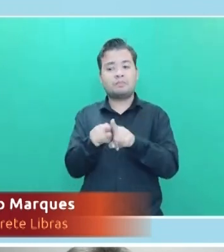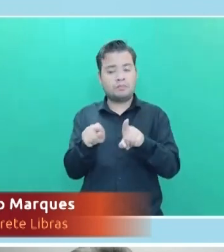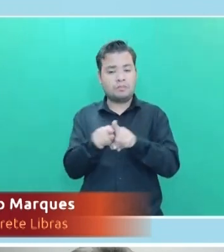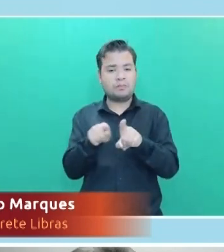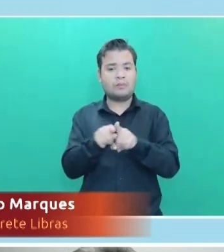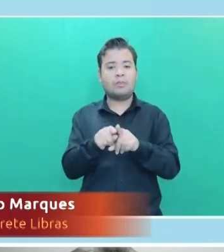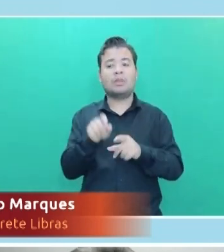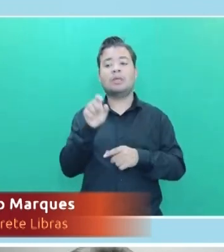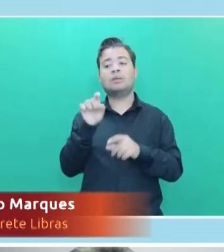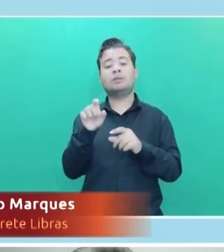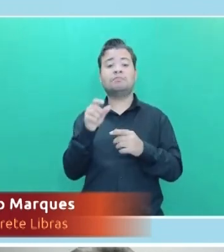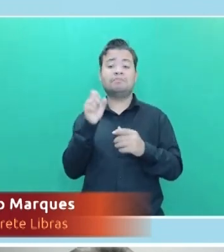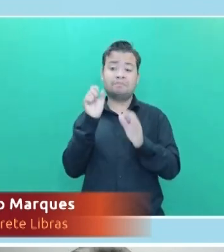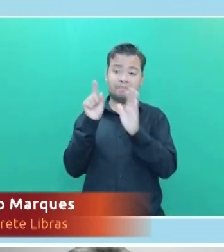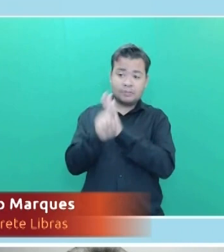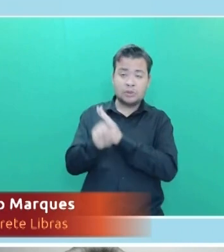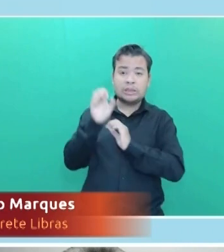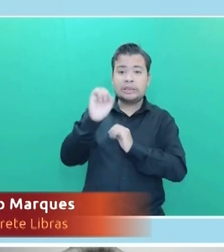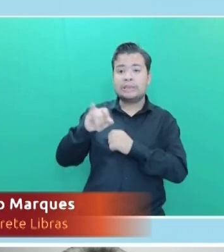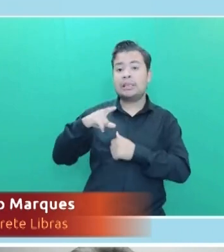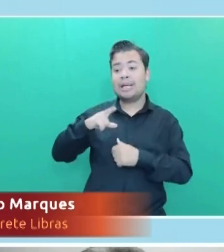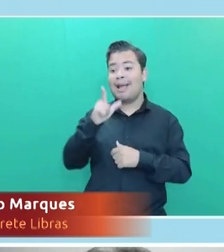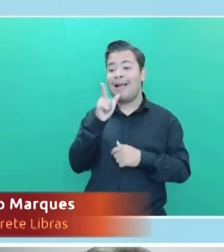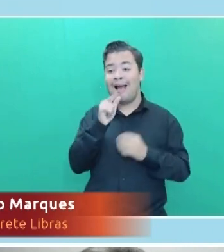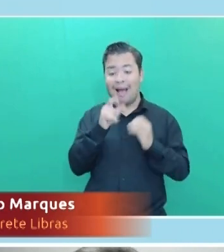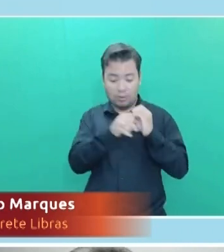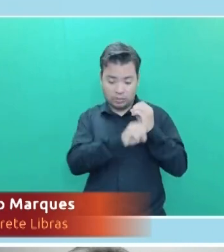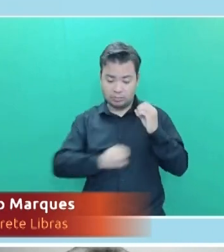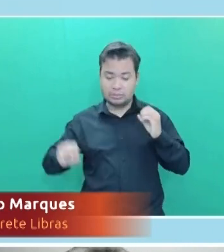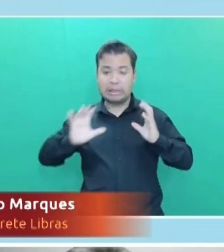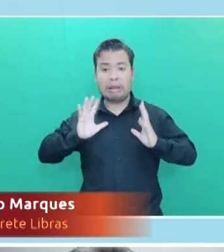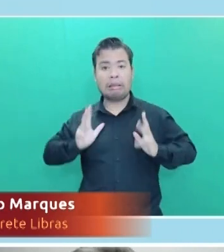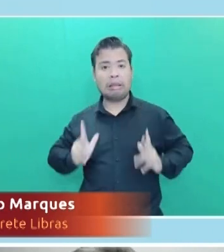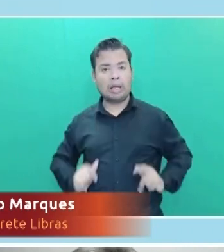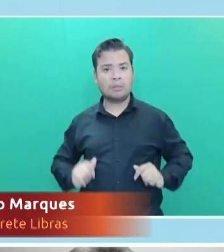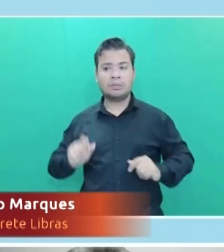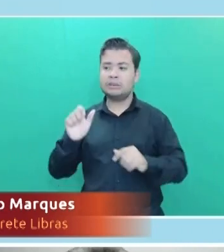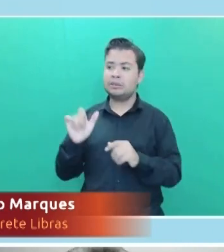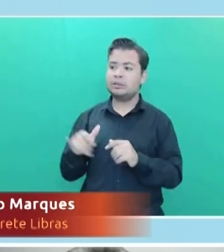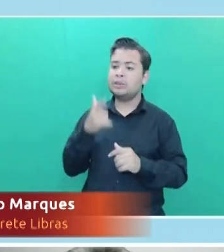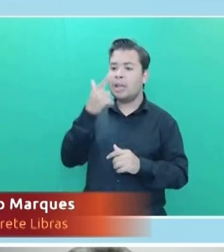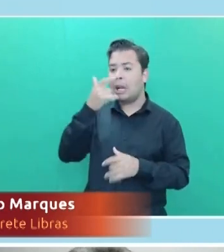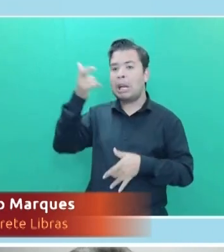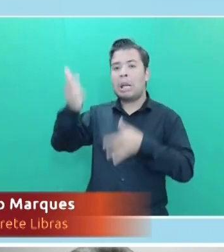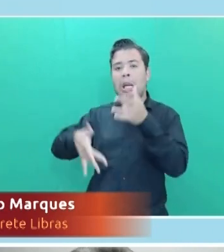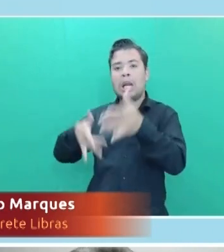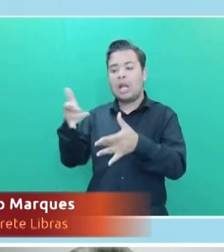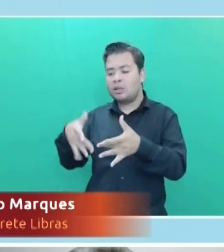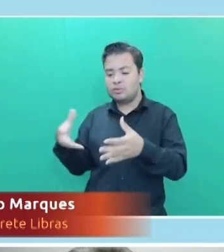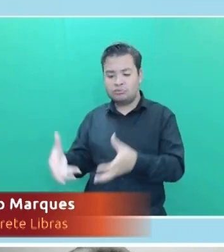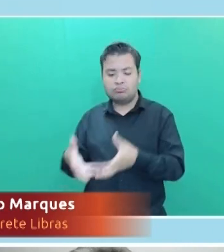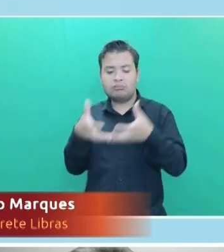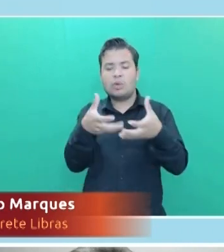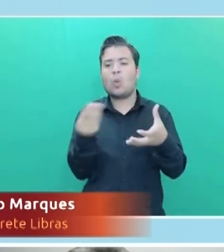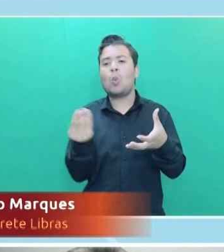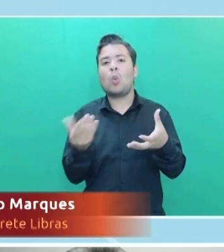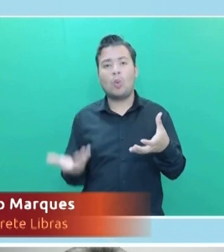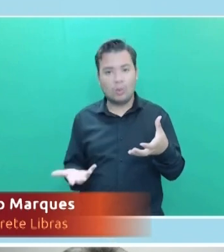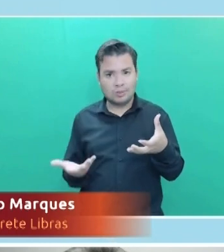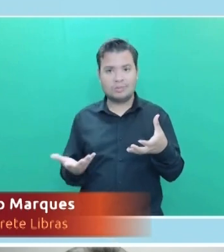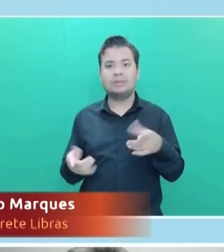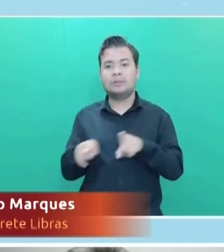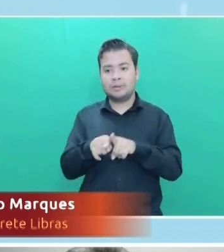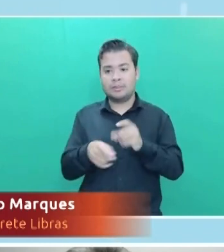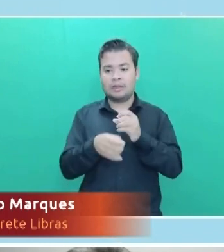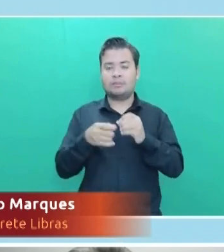se existe água tratada, destino do lixo, destino do esgoto,